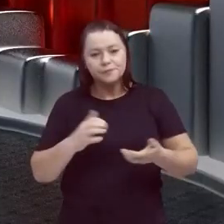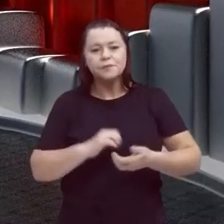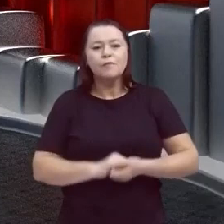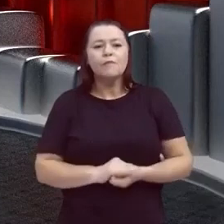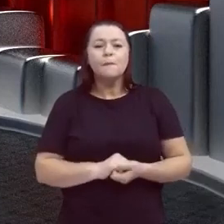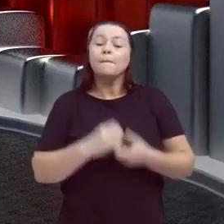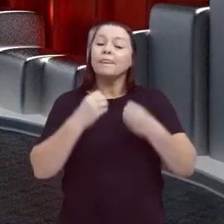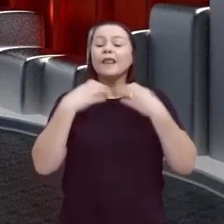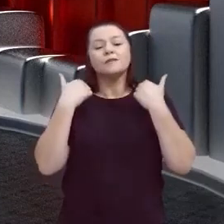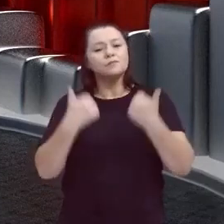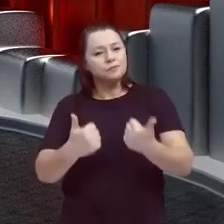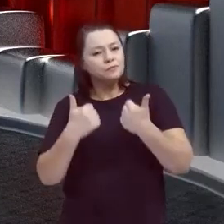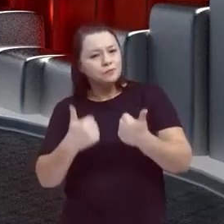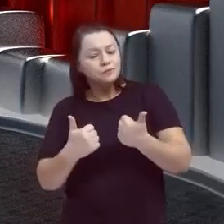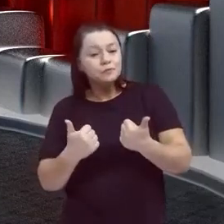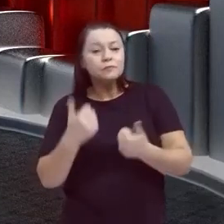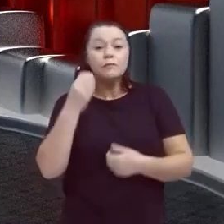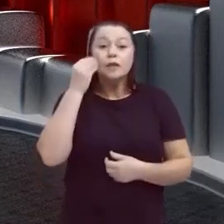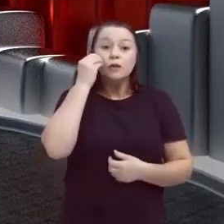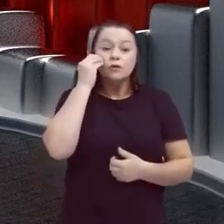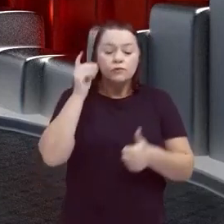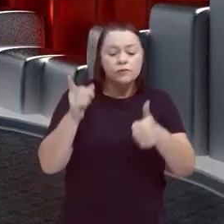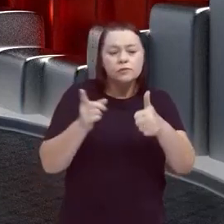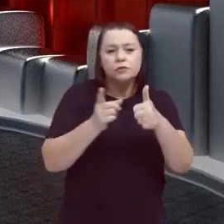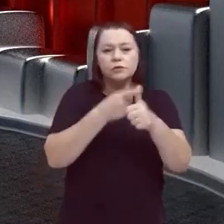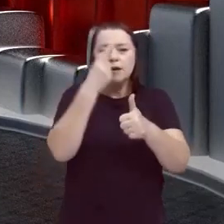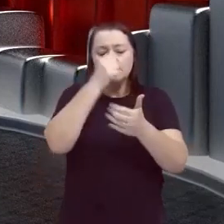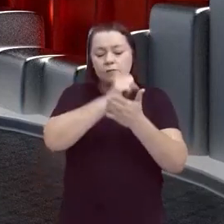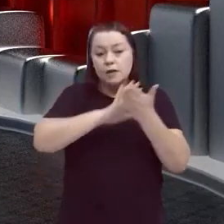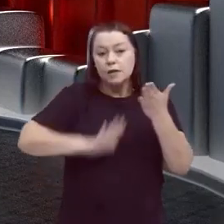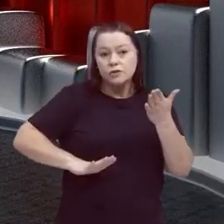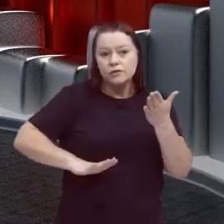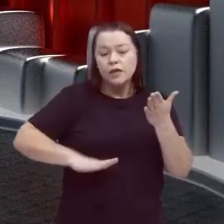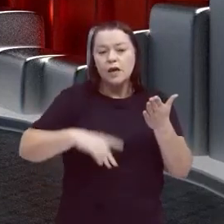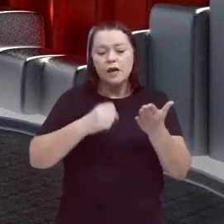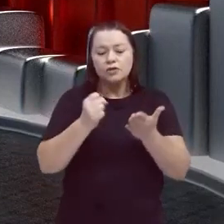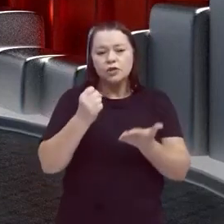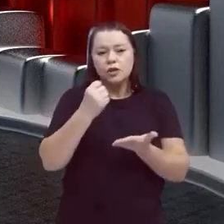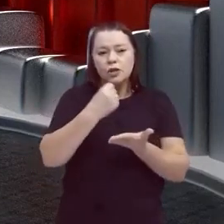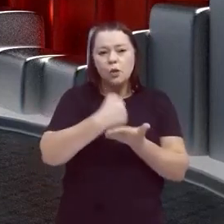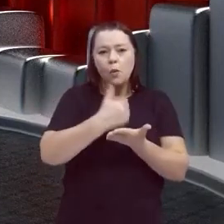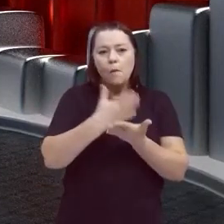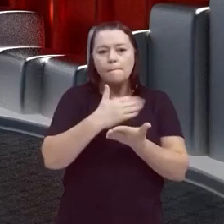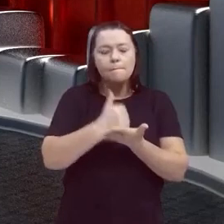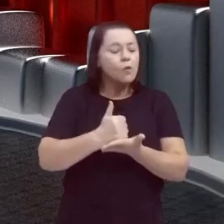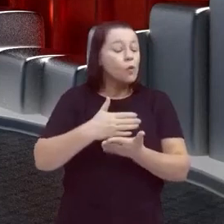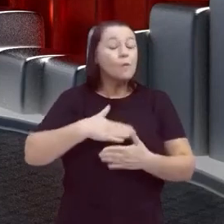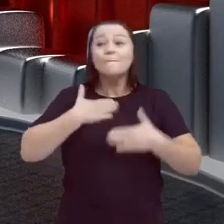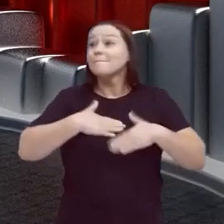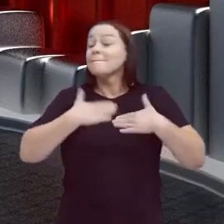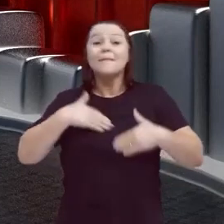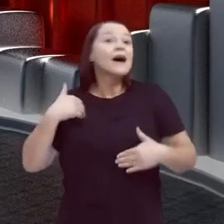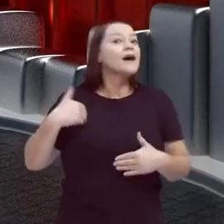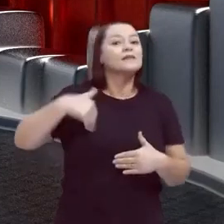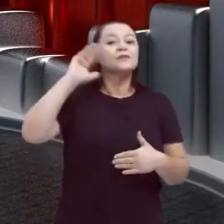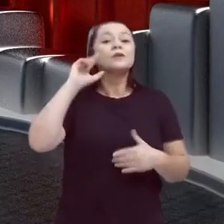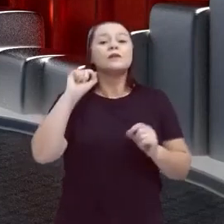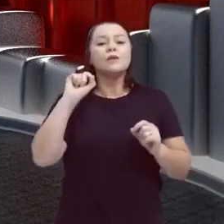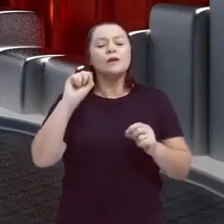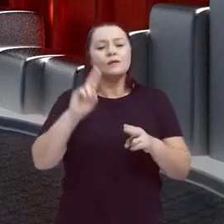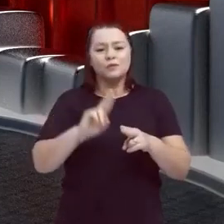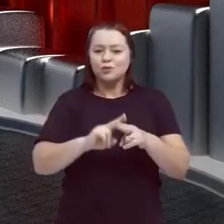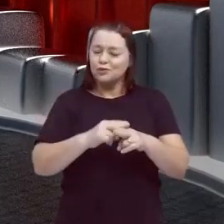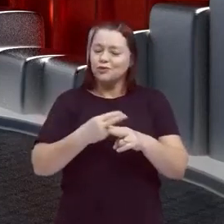Muito bem. Então, nós vimos nesse primeiro problema que o bolo preferido aí da pesquisa da Laura foi o quê? O bolo de chocolate, na verdade,